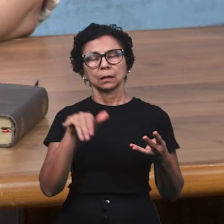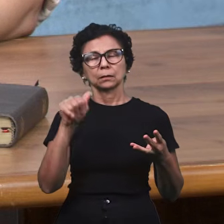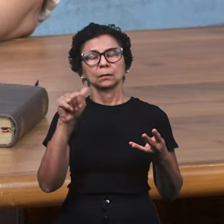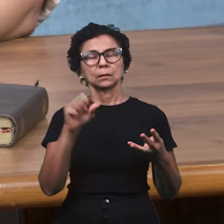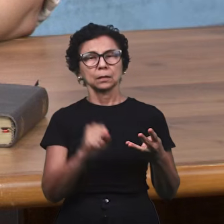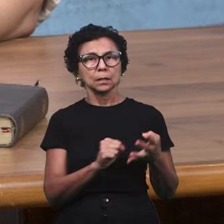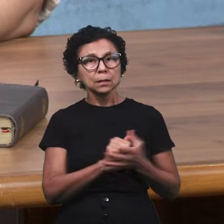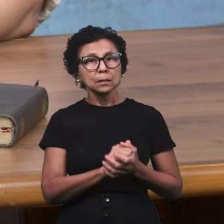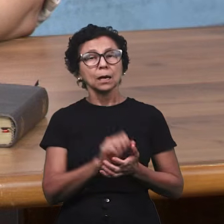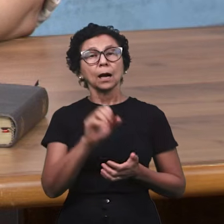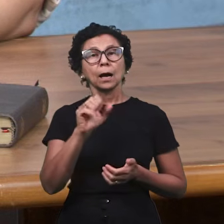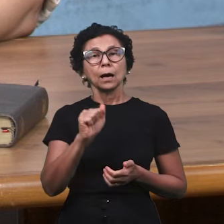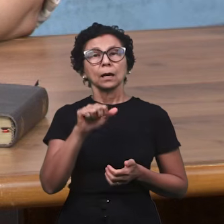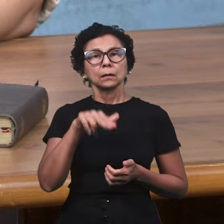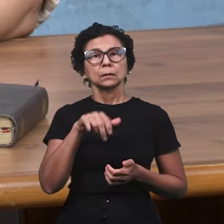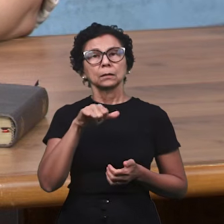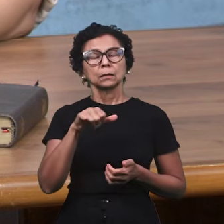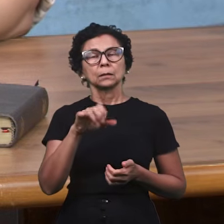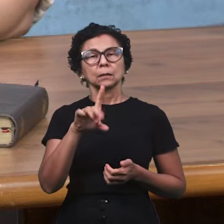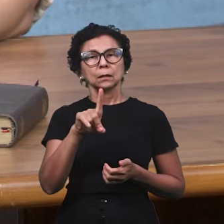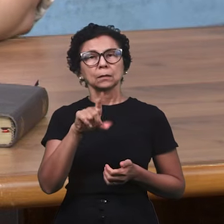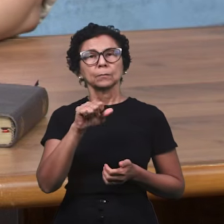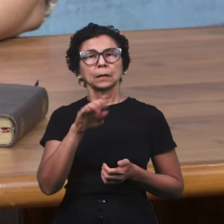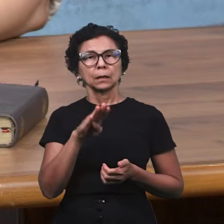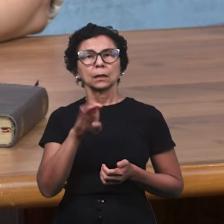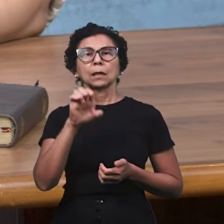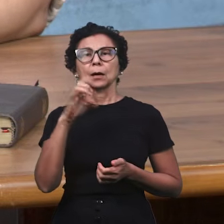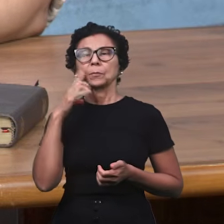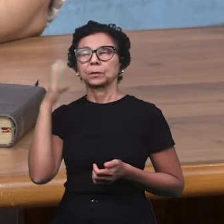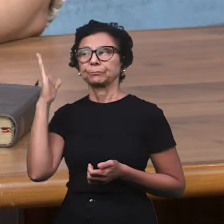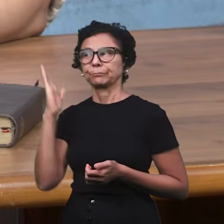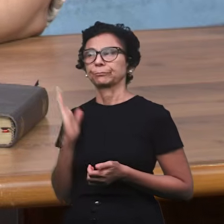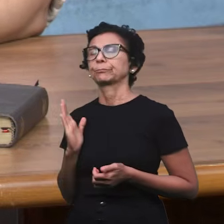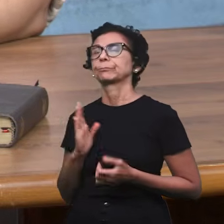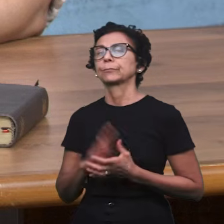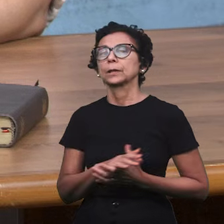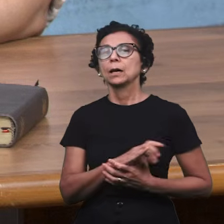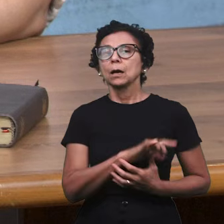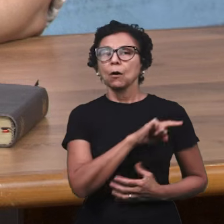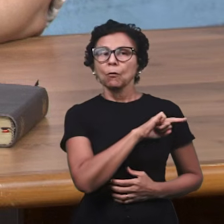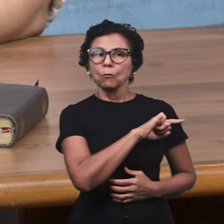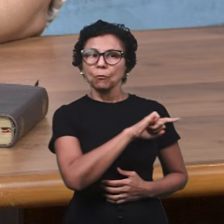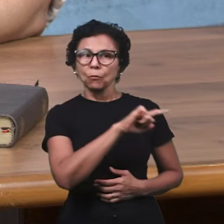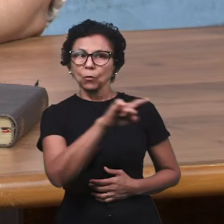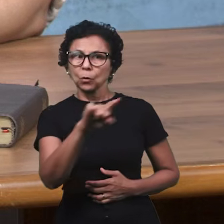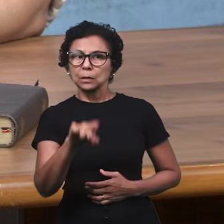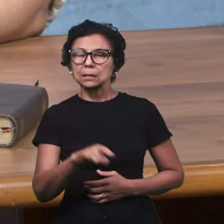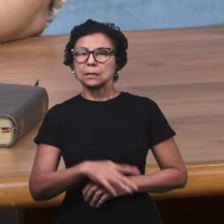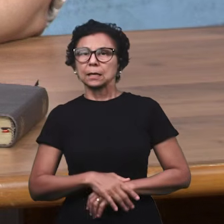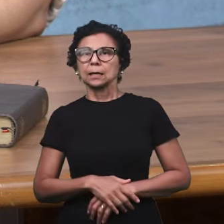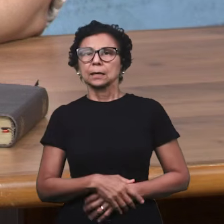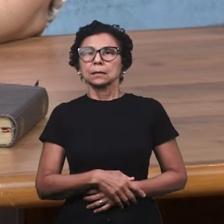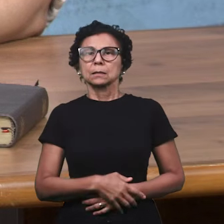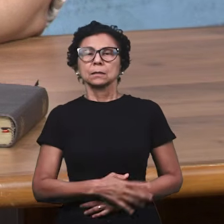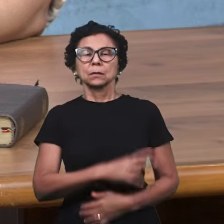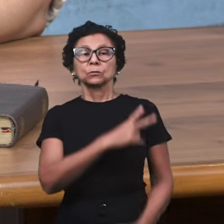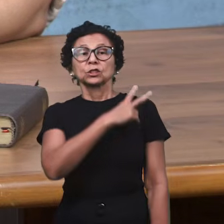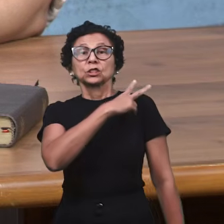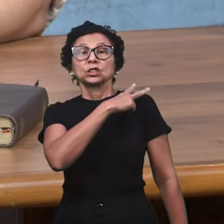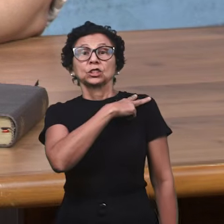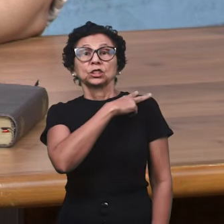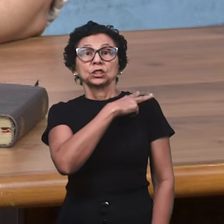e Aminadab. E disse-lhes: vós sois os chefes dos pais entre